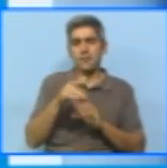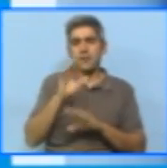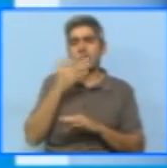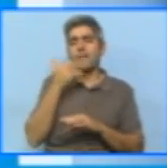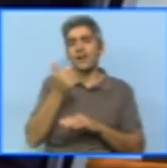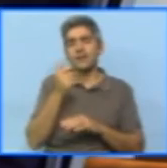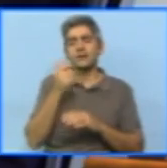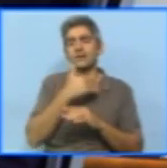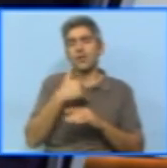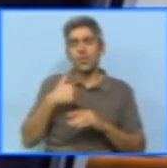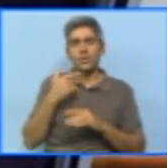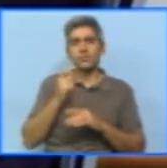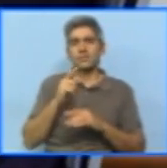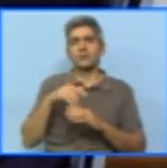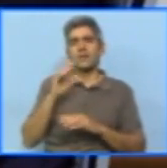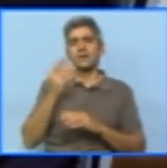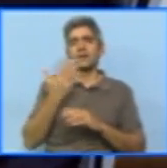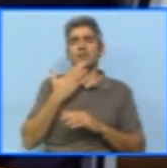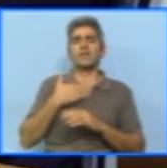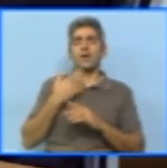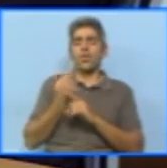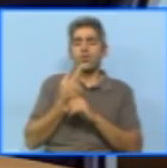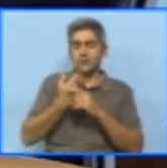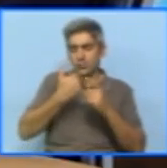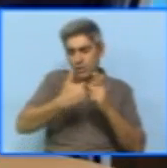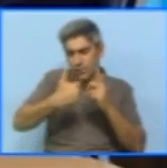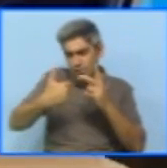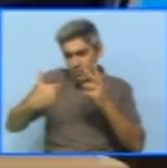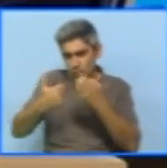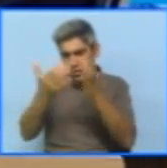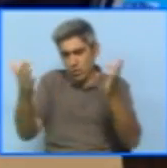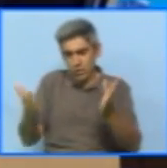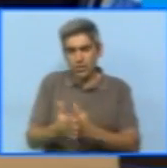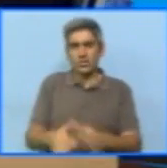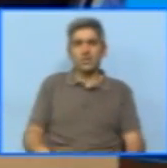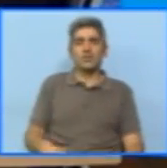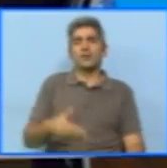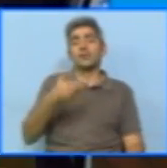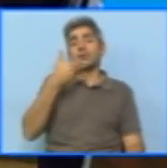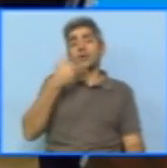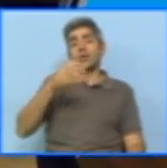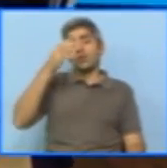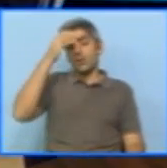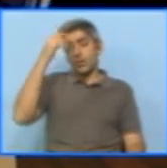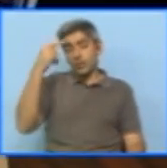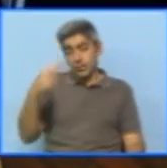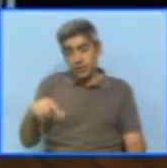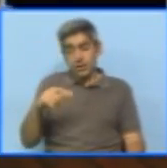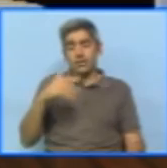que a saúde. E com ela vieram-me todos os bens. O que é sábio tem